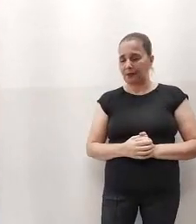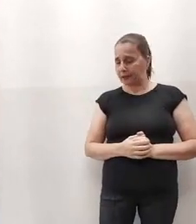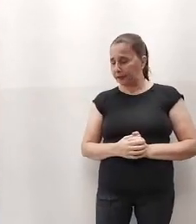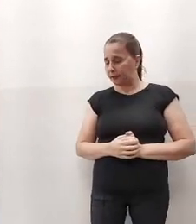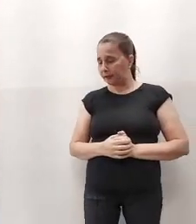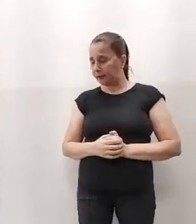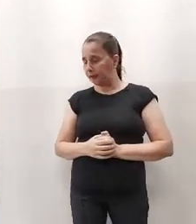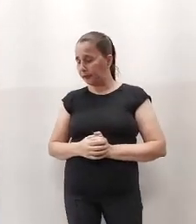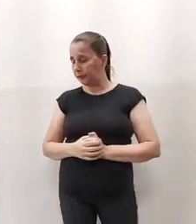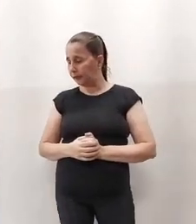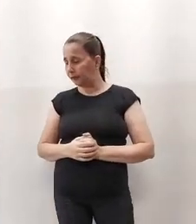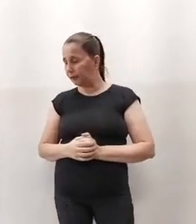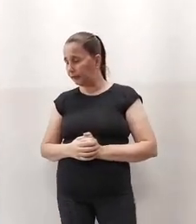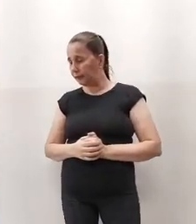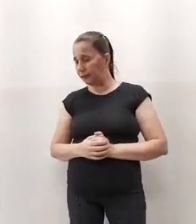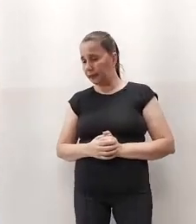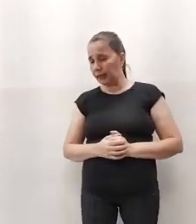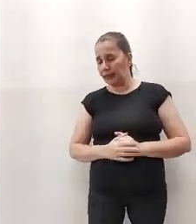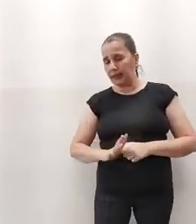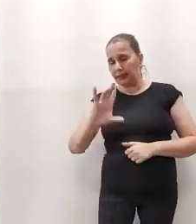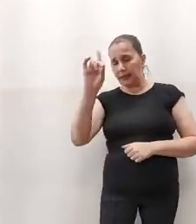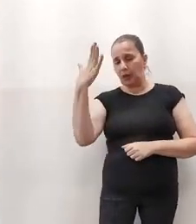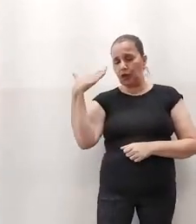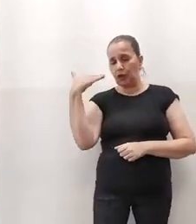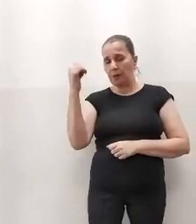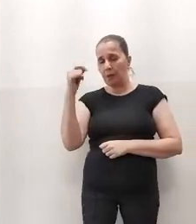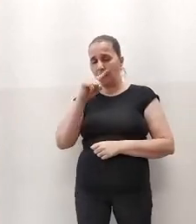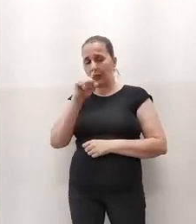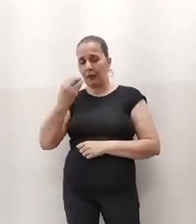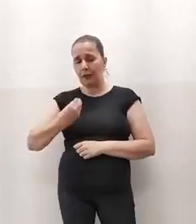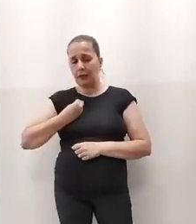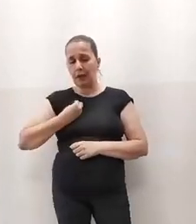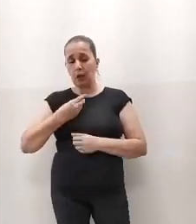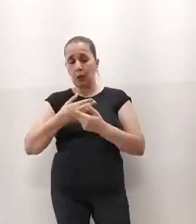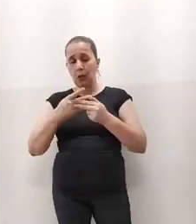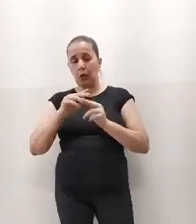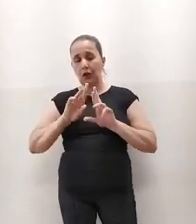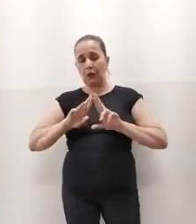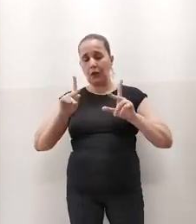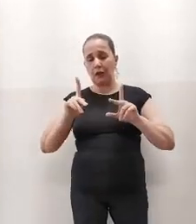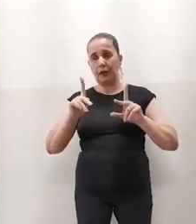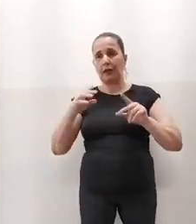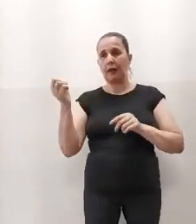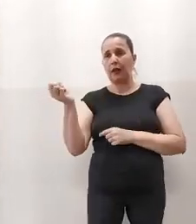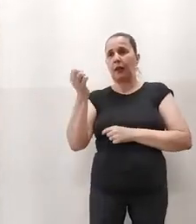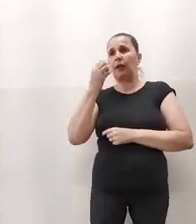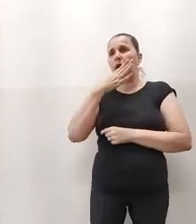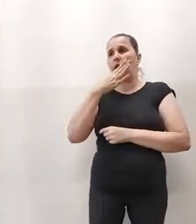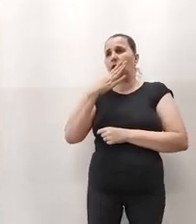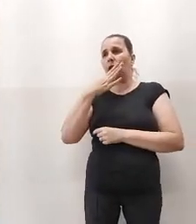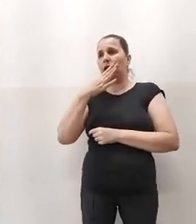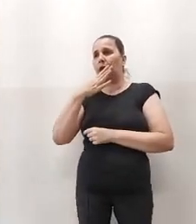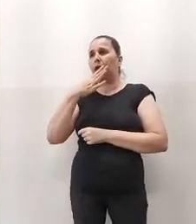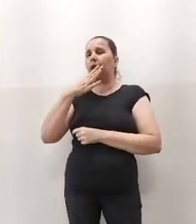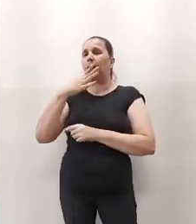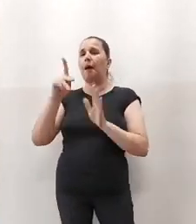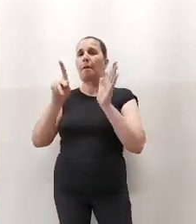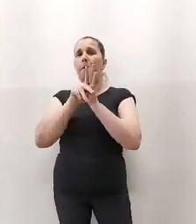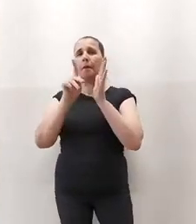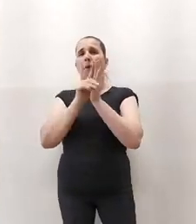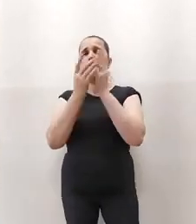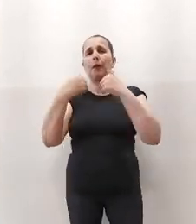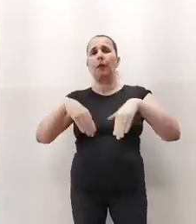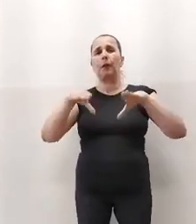Deus nos chamou para viver coisas diferentes, que são novas coisas vindas do trono